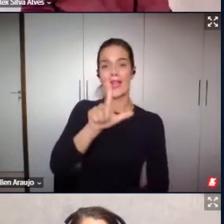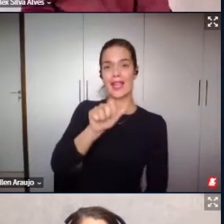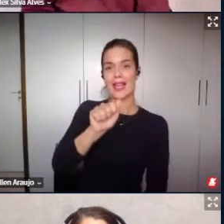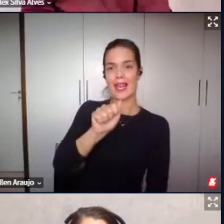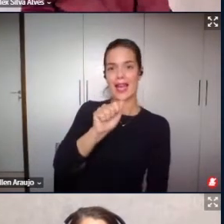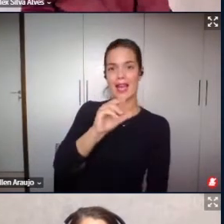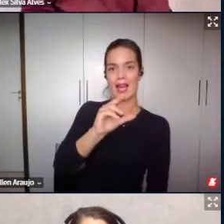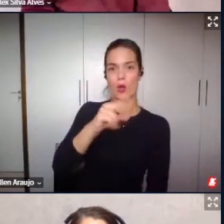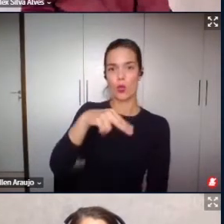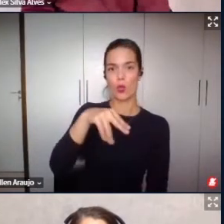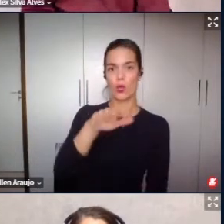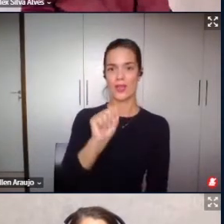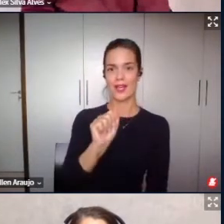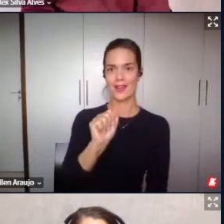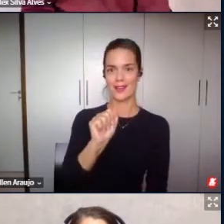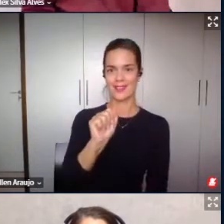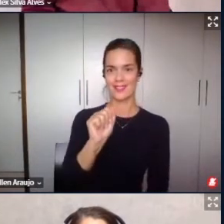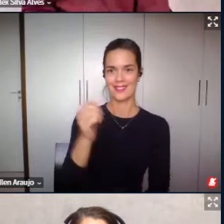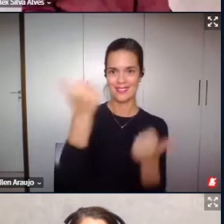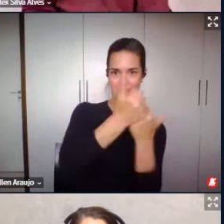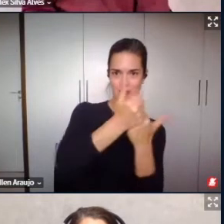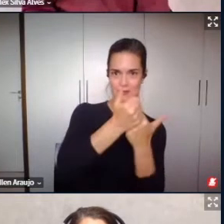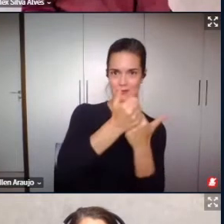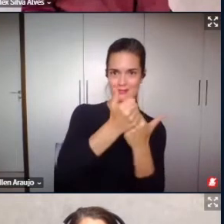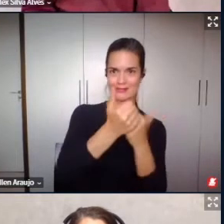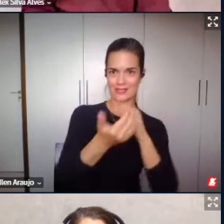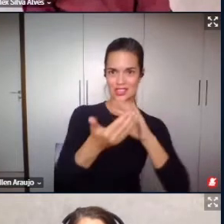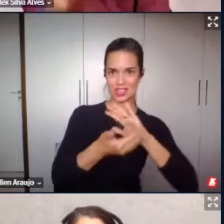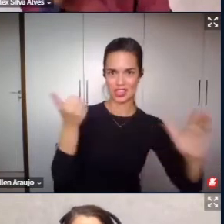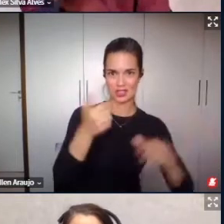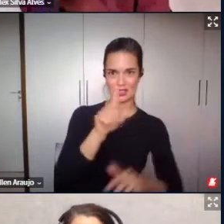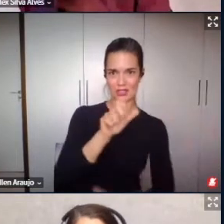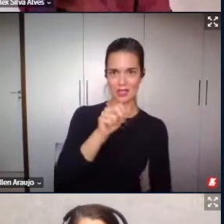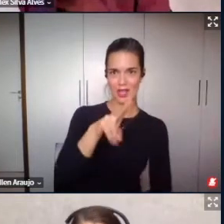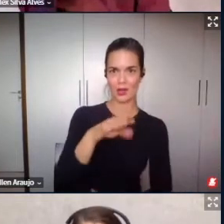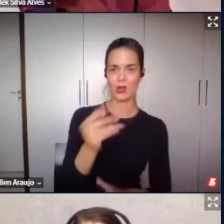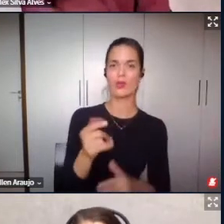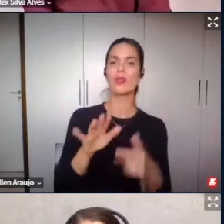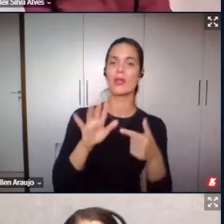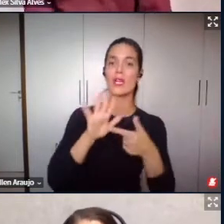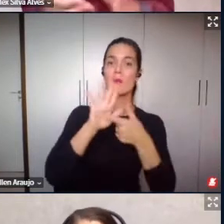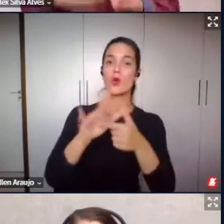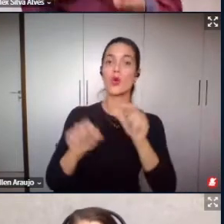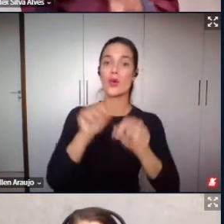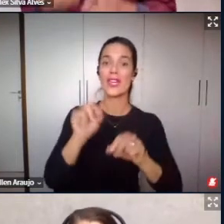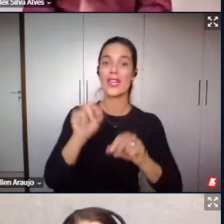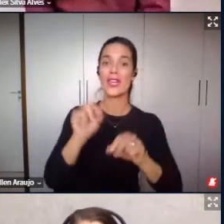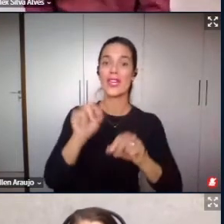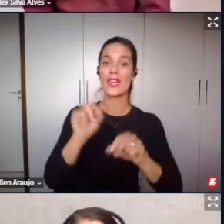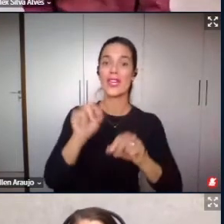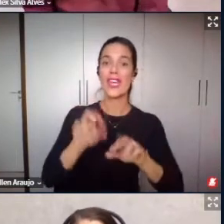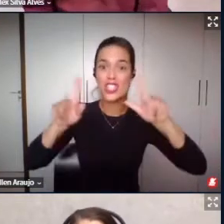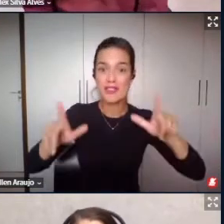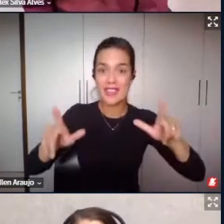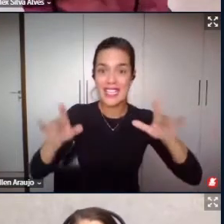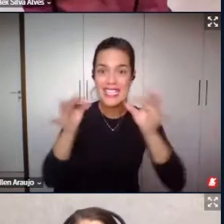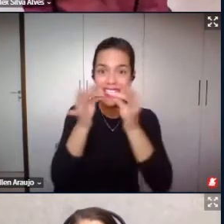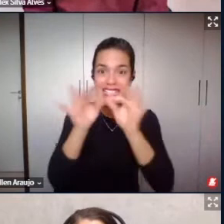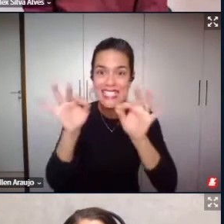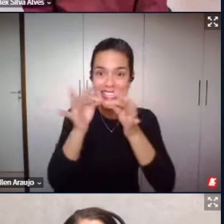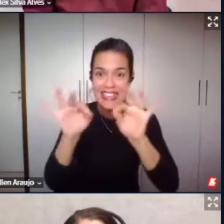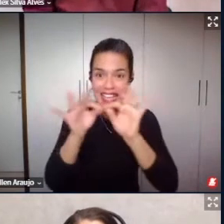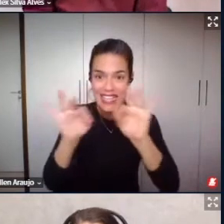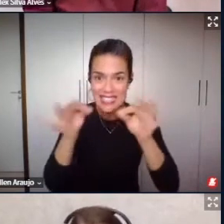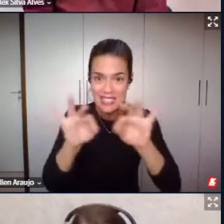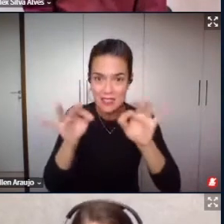LSB, podendo auxiliar na contextualização e diferenciação da sintaxe de língua de